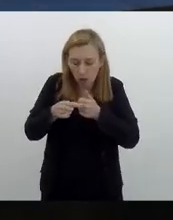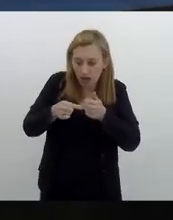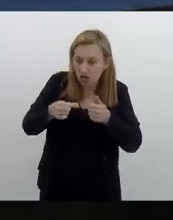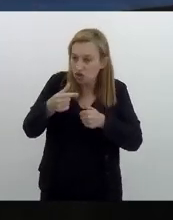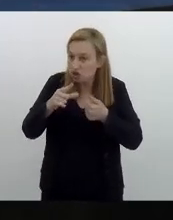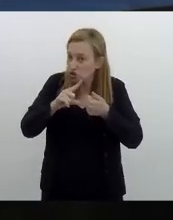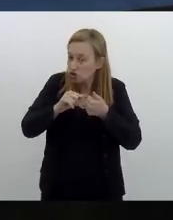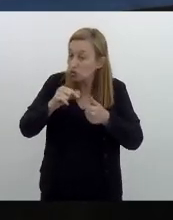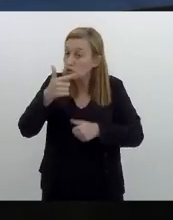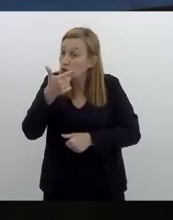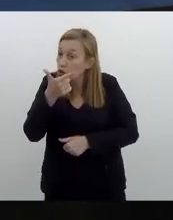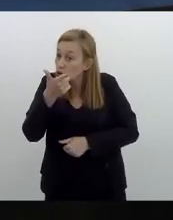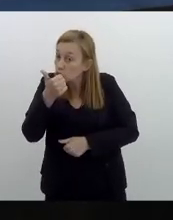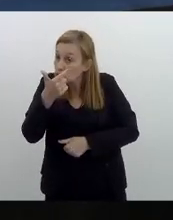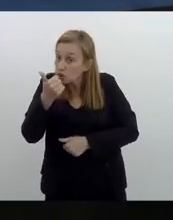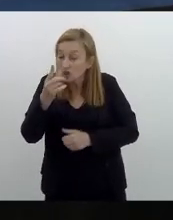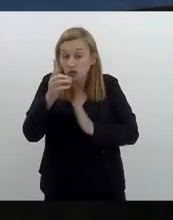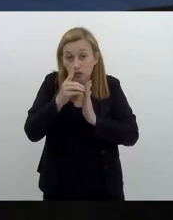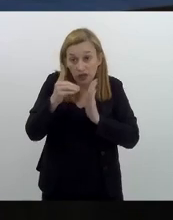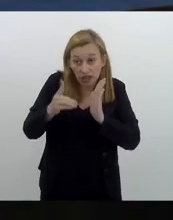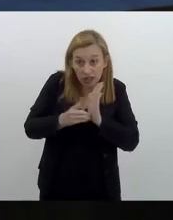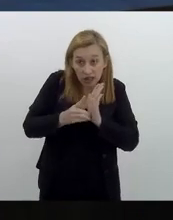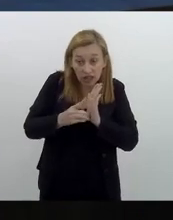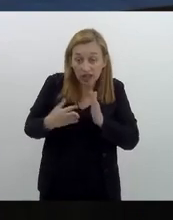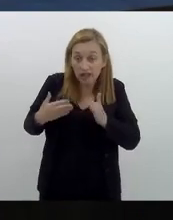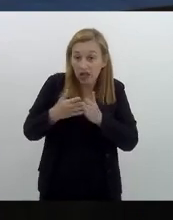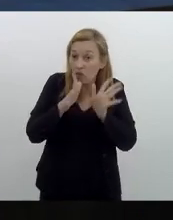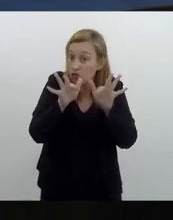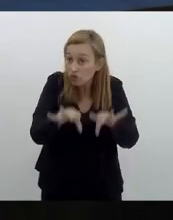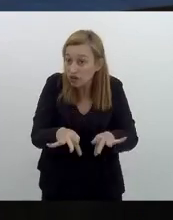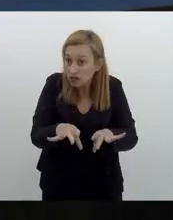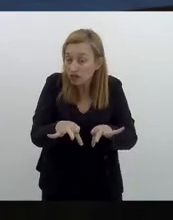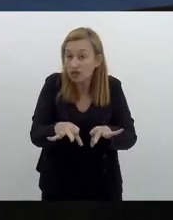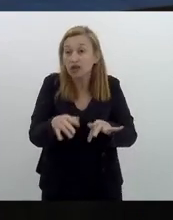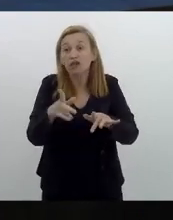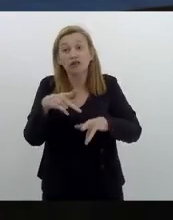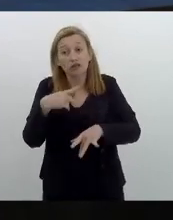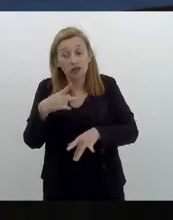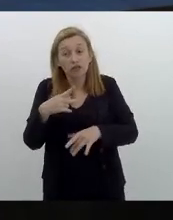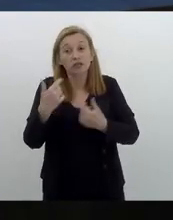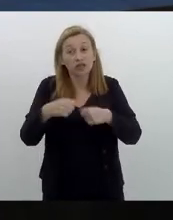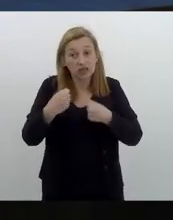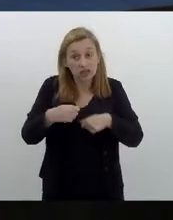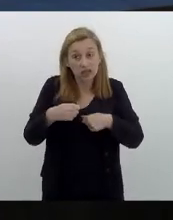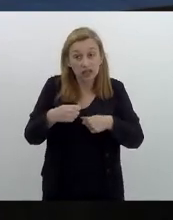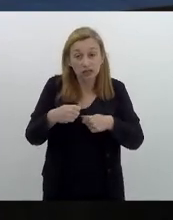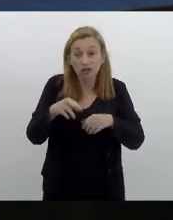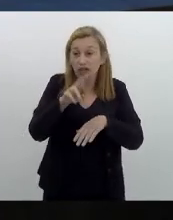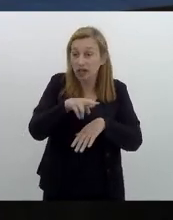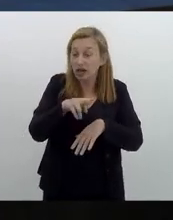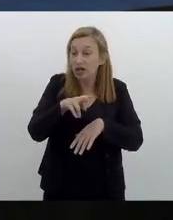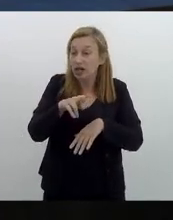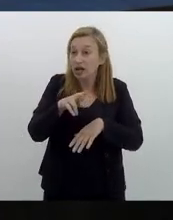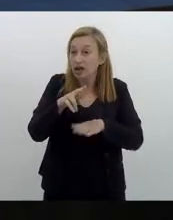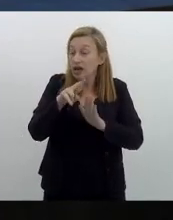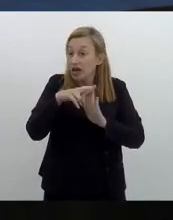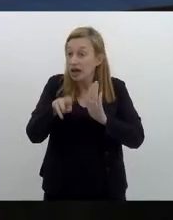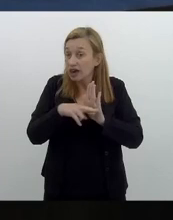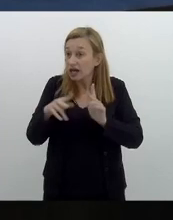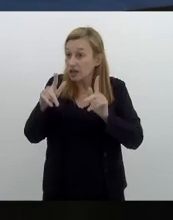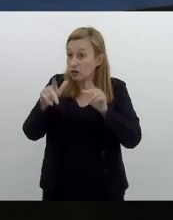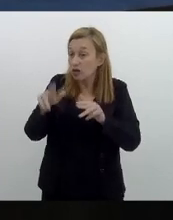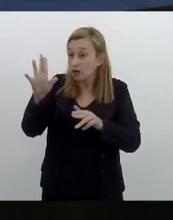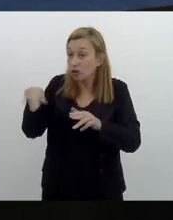12 Do decreto Até o fim Ele diz que a gente Tem que ter As mesmas regras Da união Não parar na